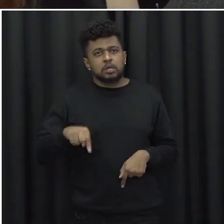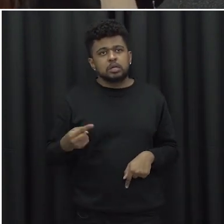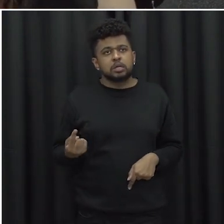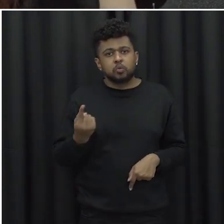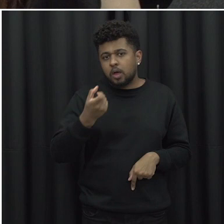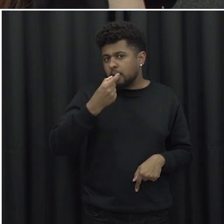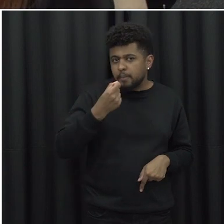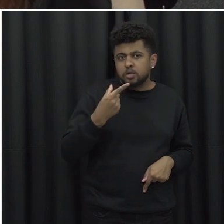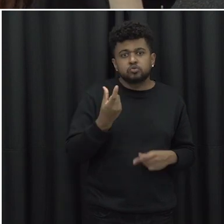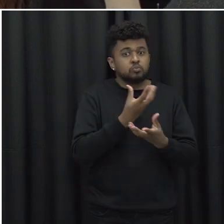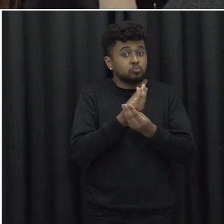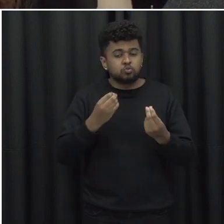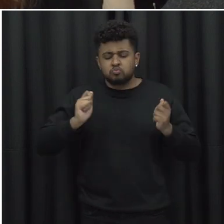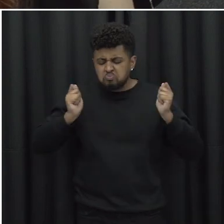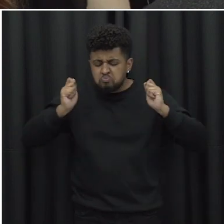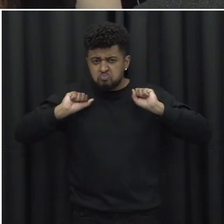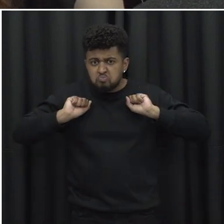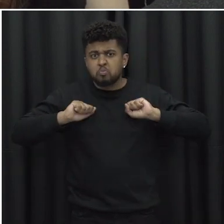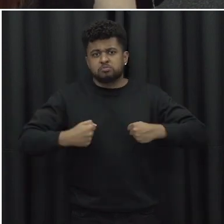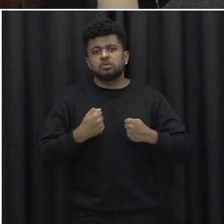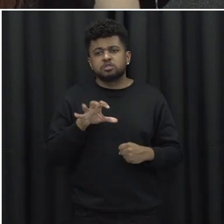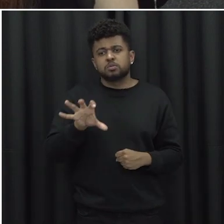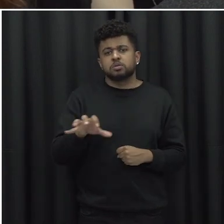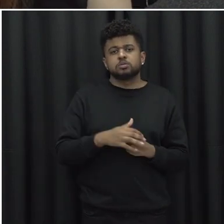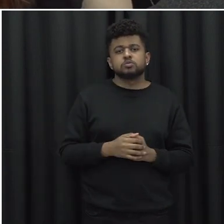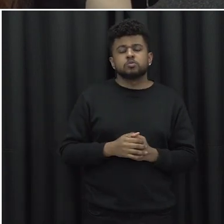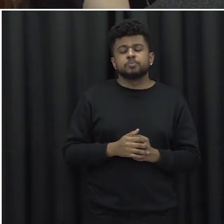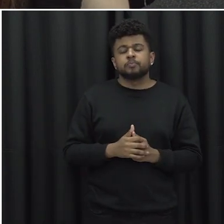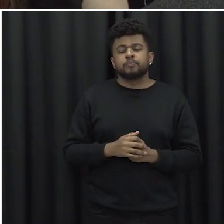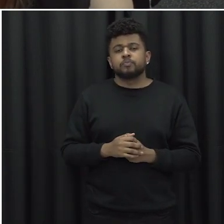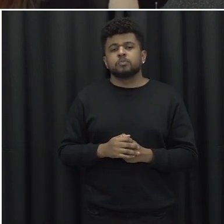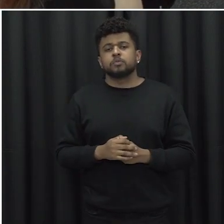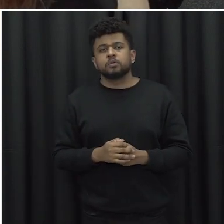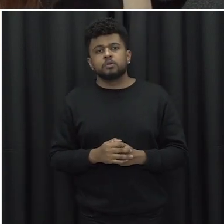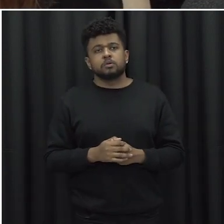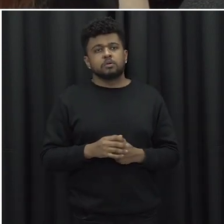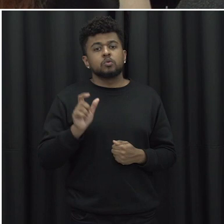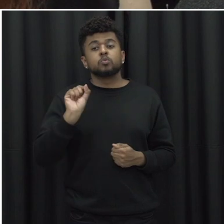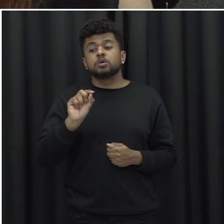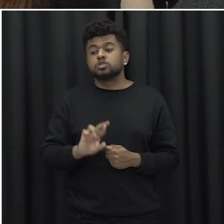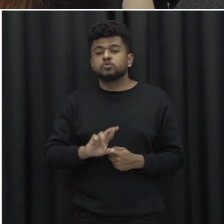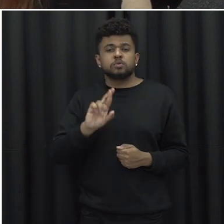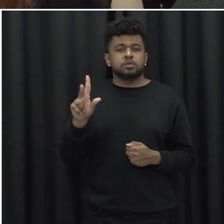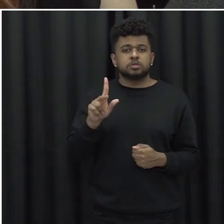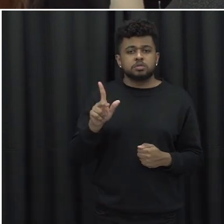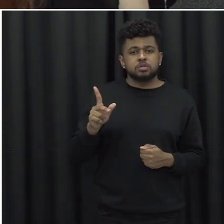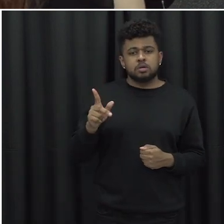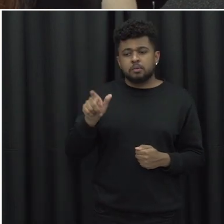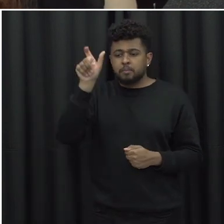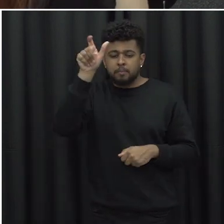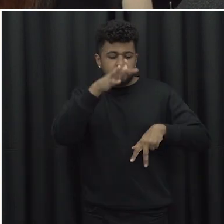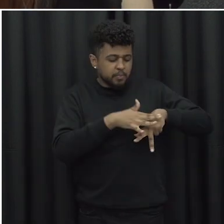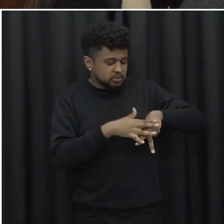Doenças dolorosas é um remédio muito, muito potente para isso. Então, o